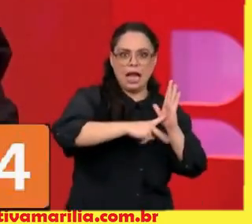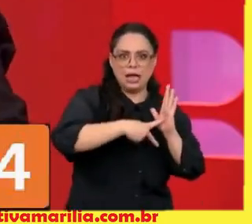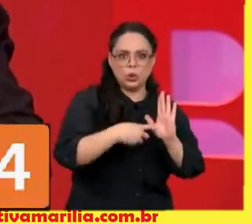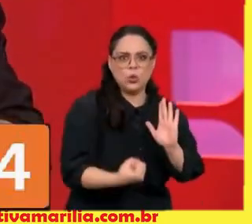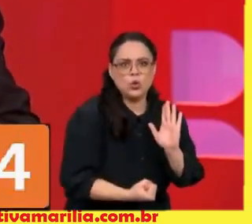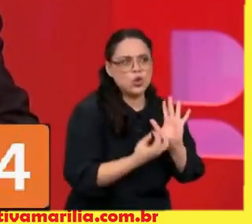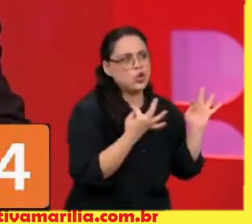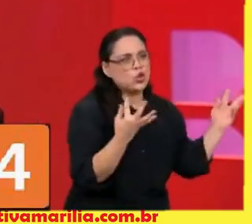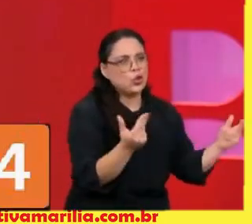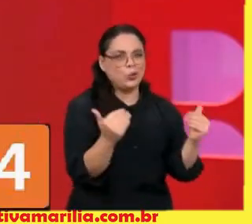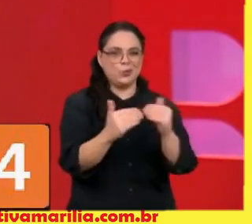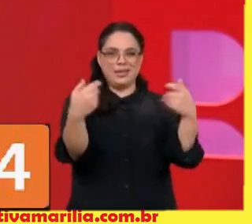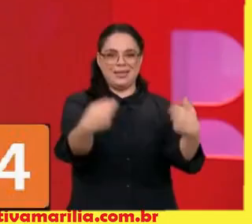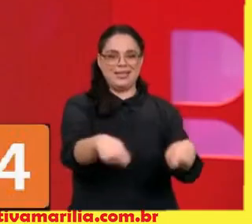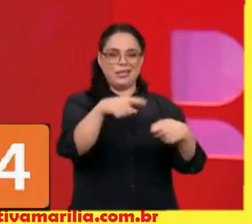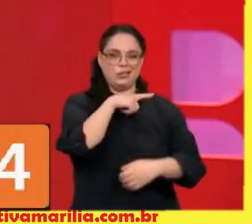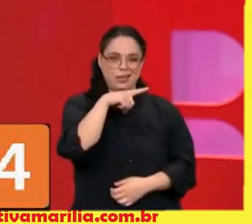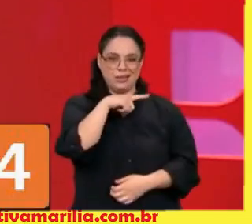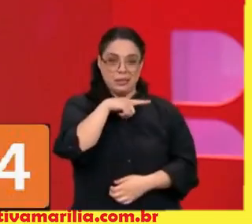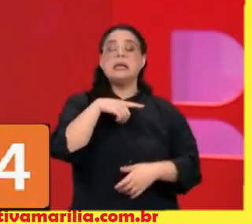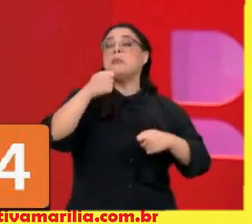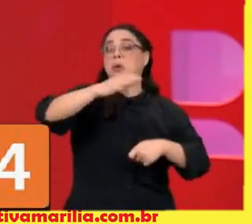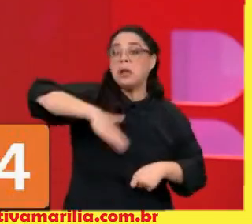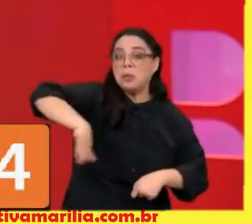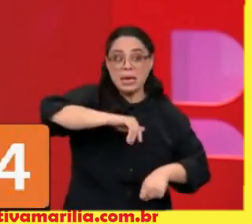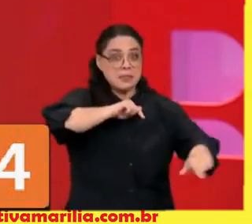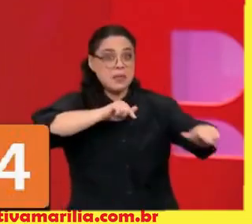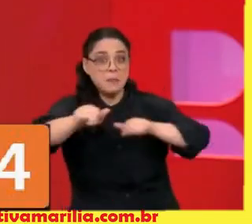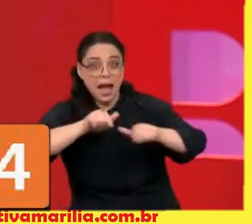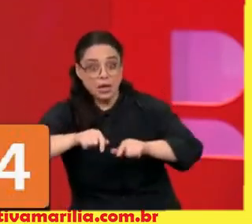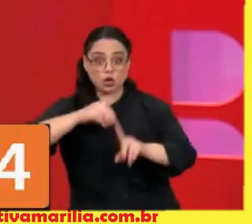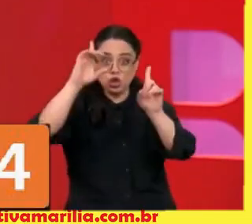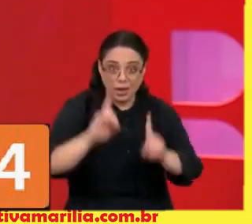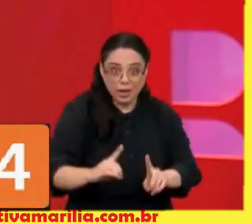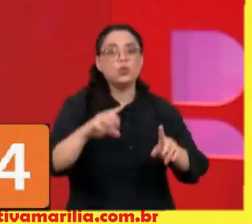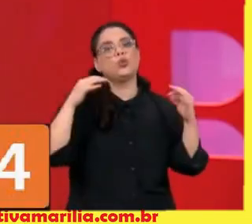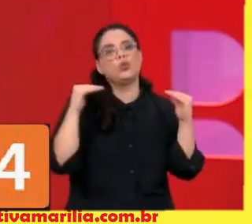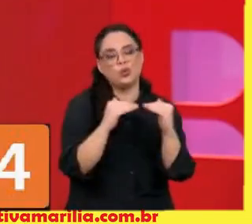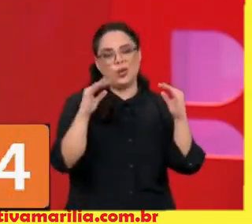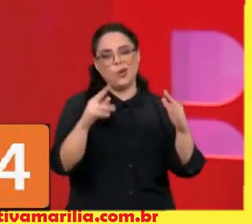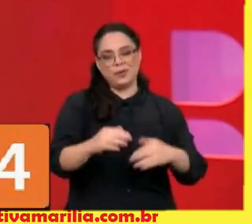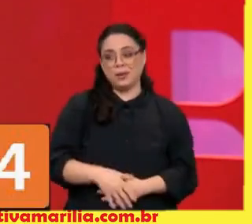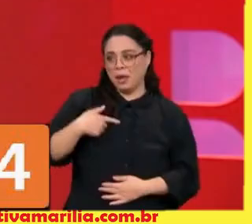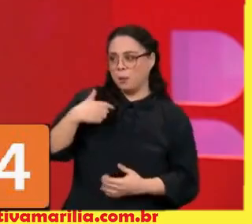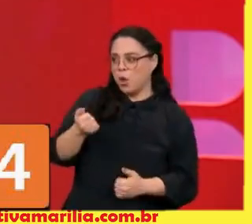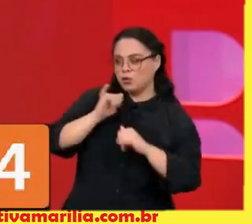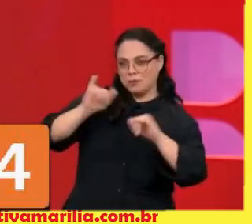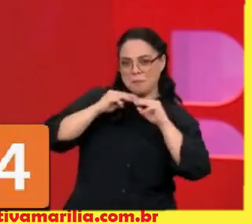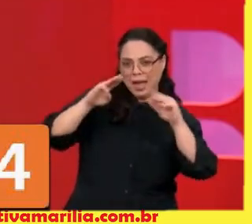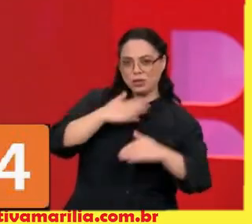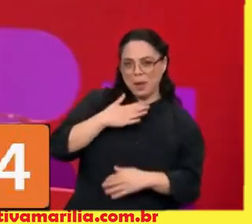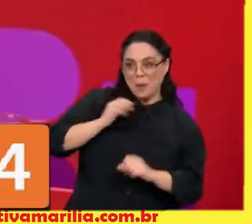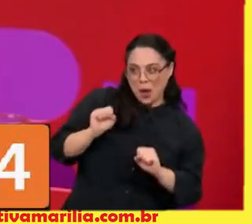aí você permeia toda a sociedade, de algum modo, né? Sim. Muito bem, chegamos ao final da entrevista. Posso fazer um pequeno merchandising? Claro, lógico.